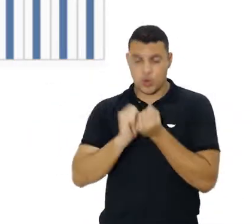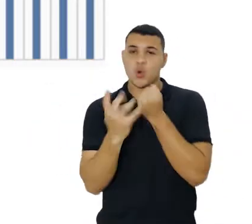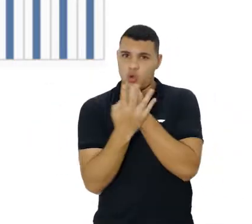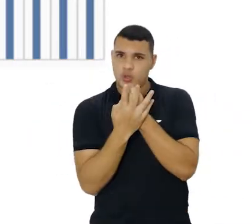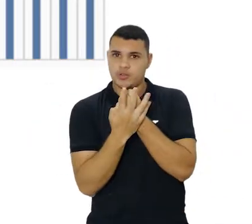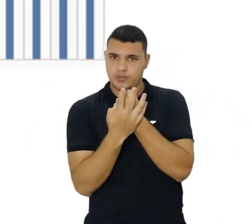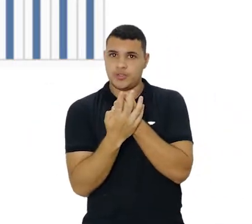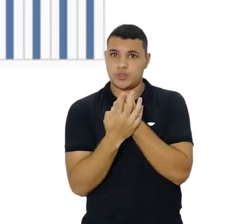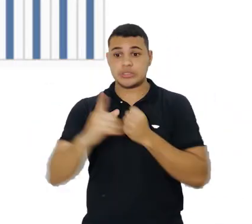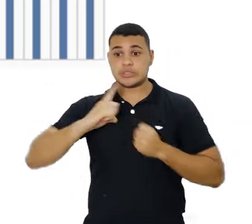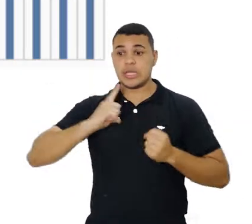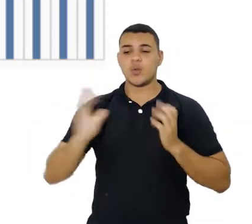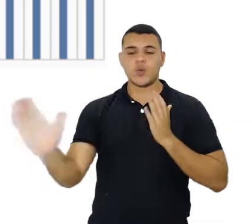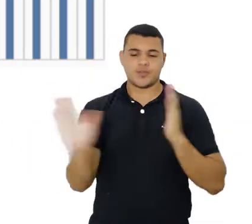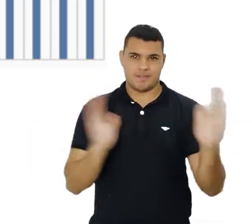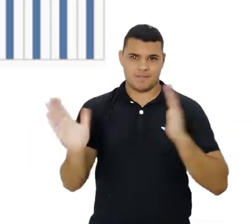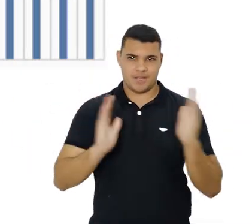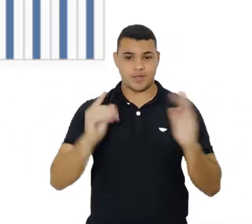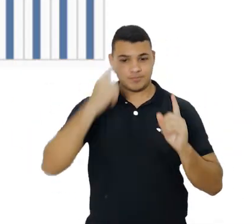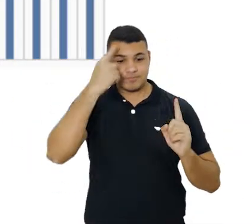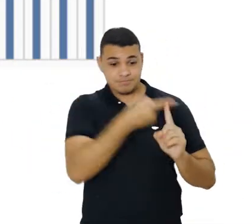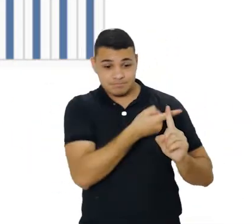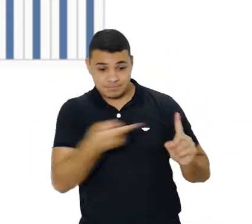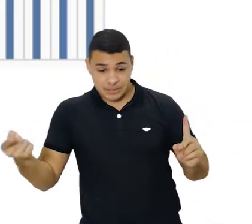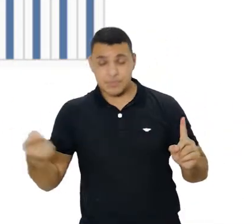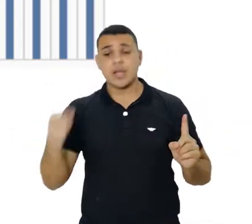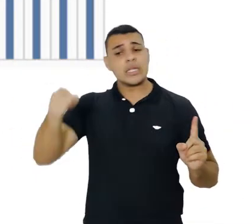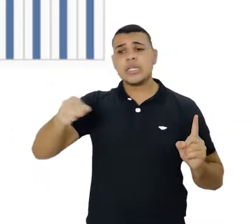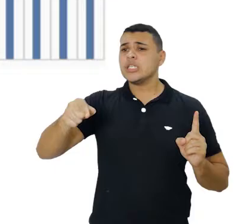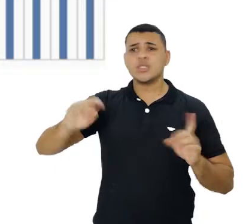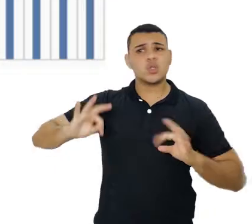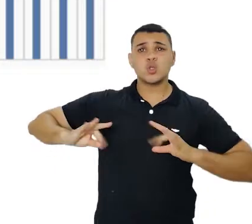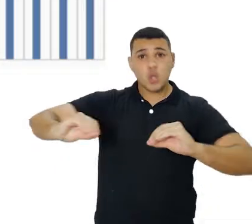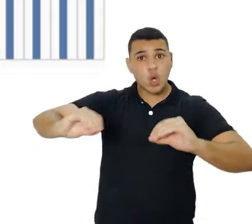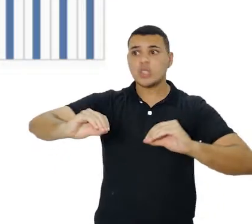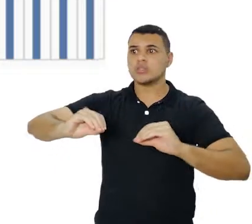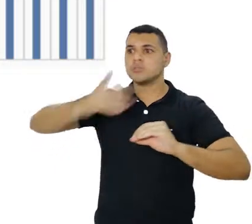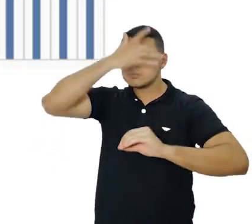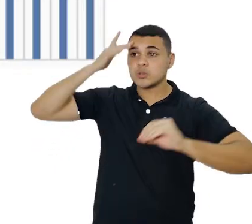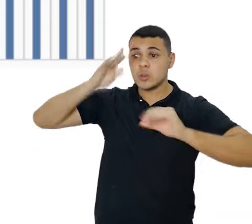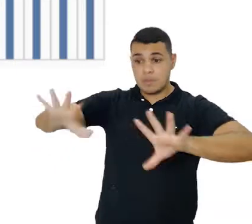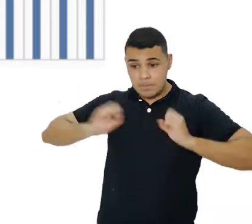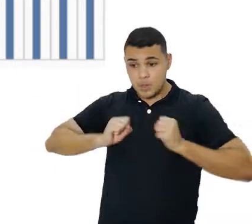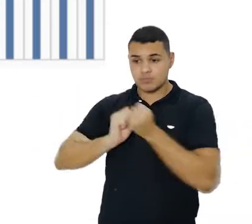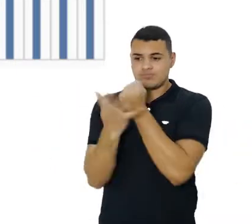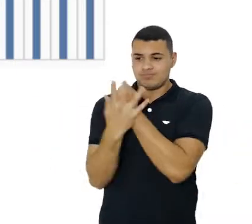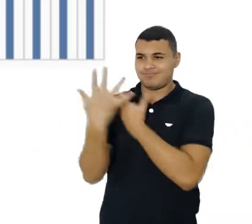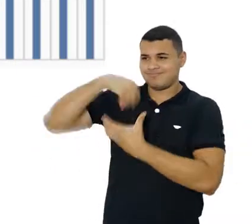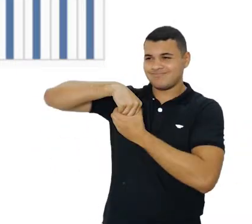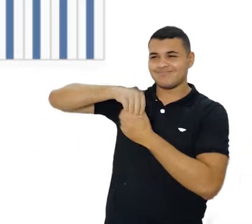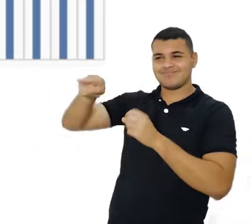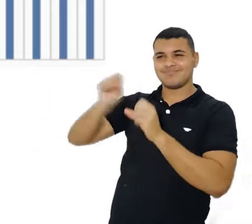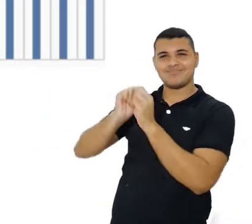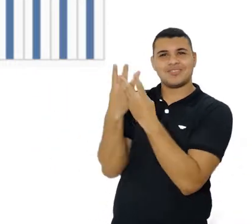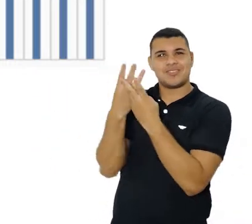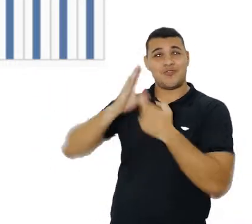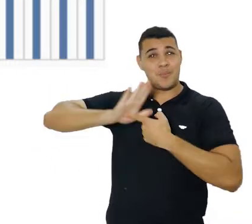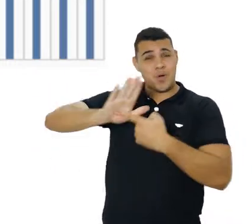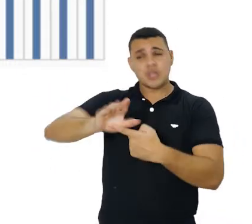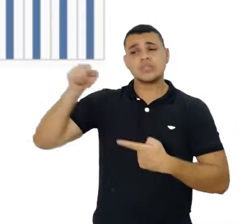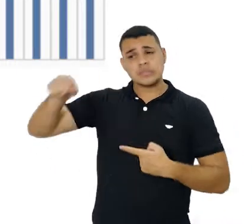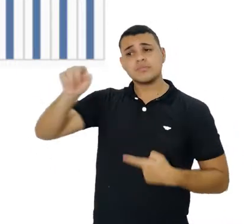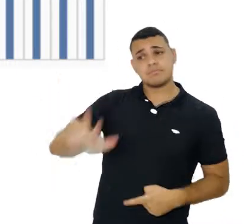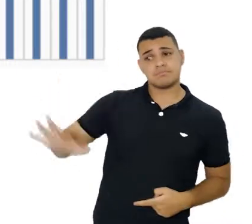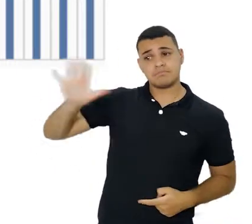notificados em cada um desses intervalos semanais, né, e todos esses casos confirmados, eles